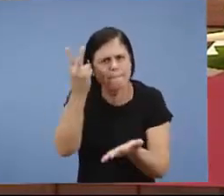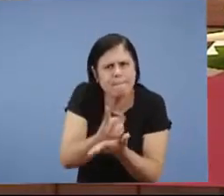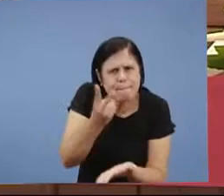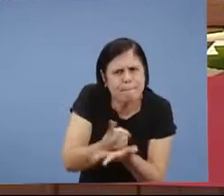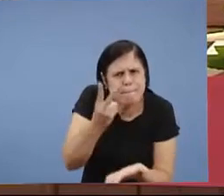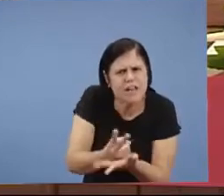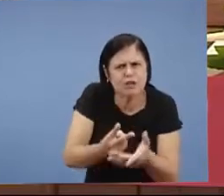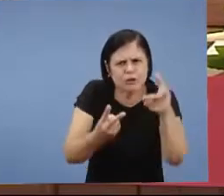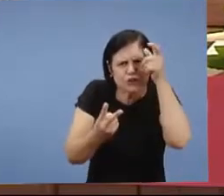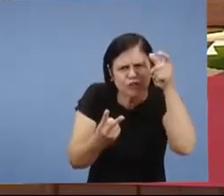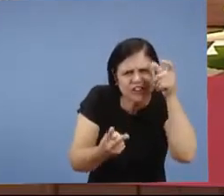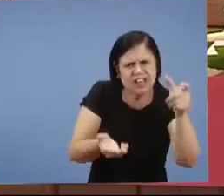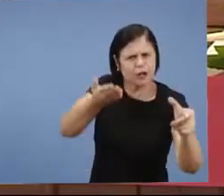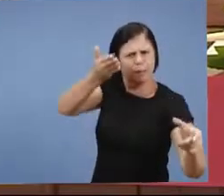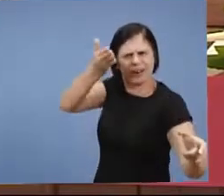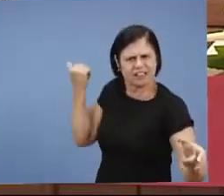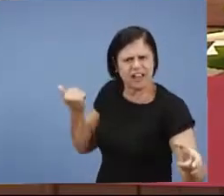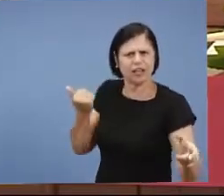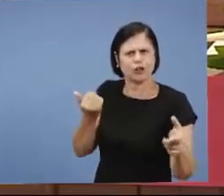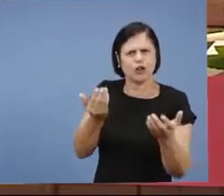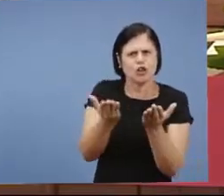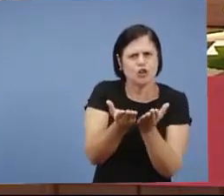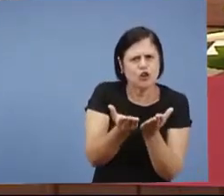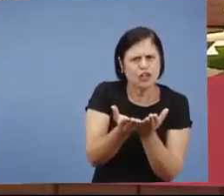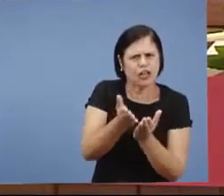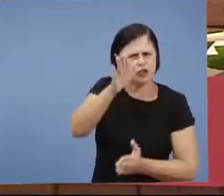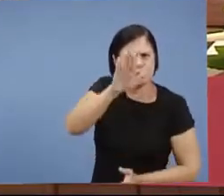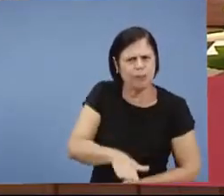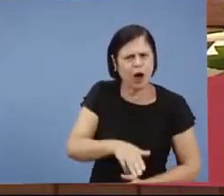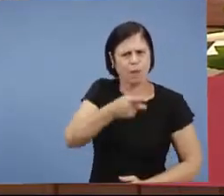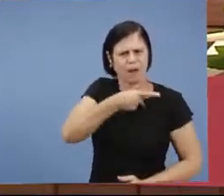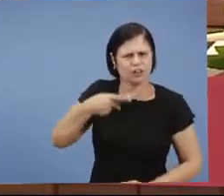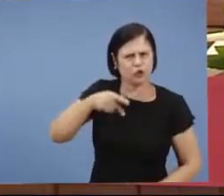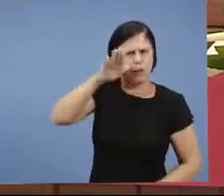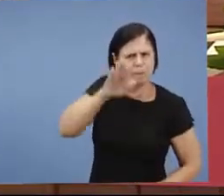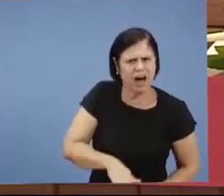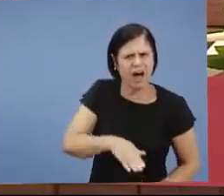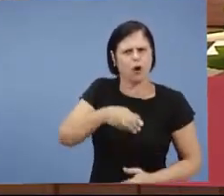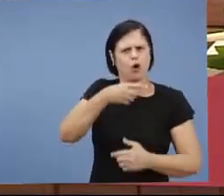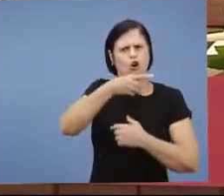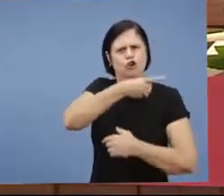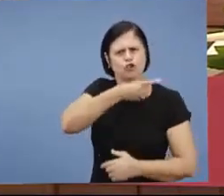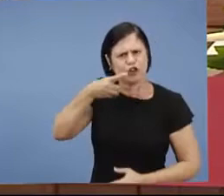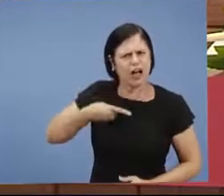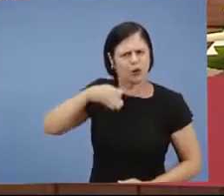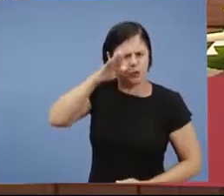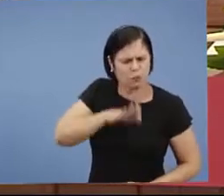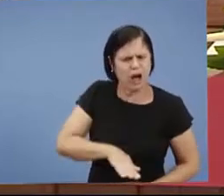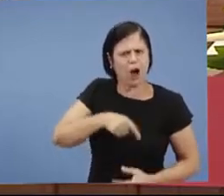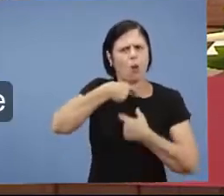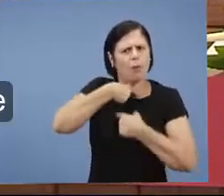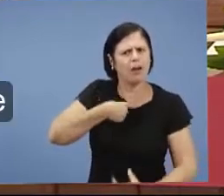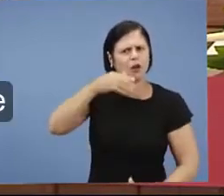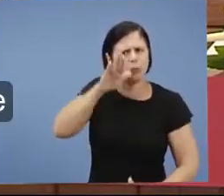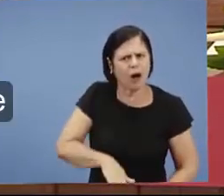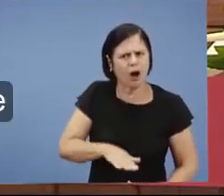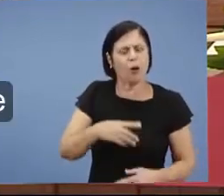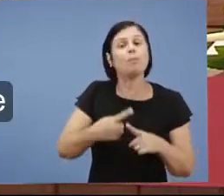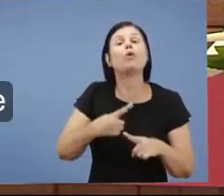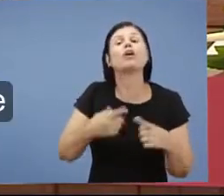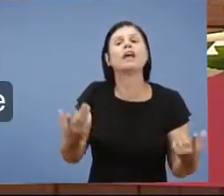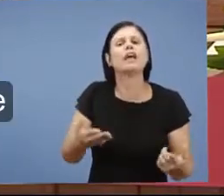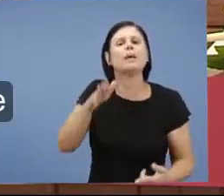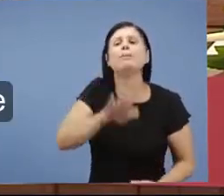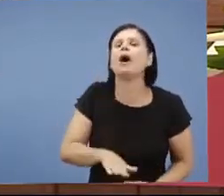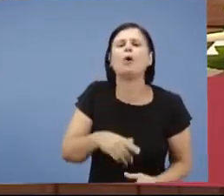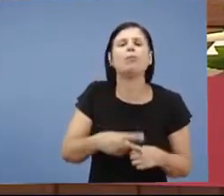do adversário, dos maus, maus obreiros, maus diáconos, maus pastores, maus crentes, é a mesma. Por que que eles são maus? Porque eles se